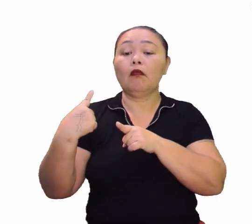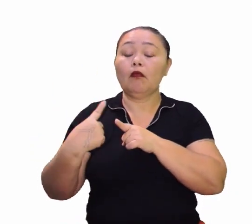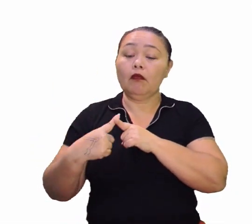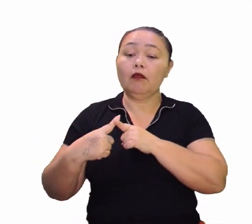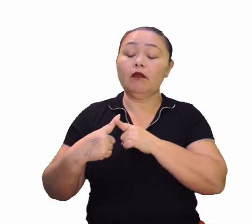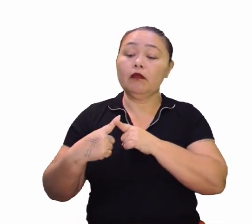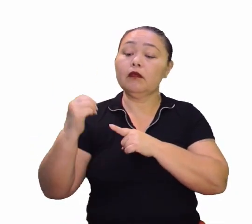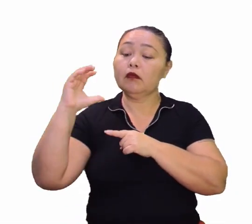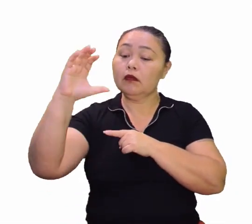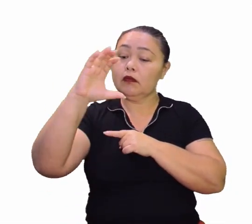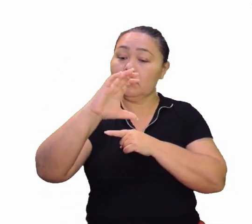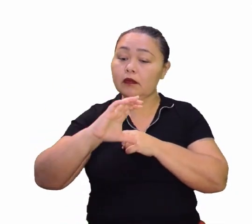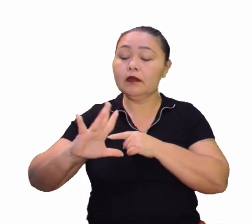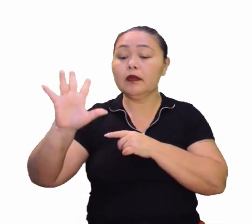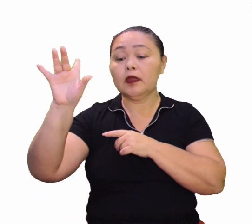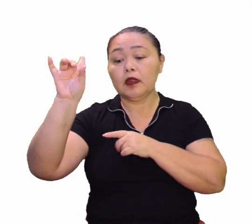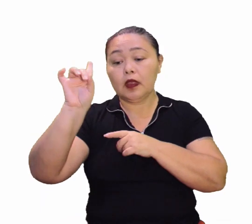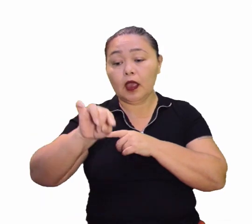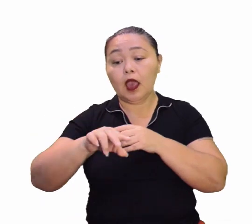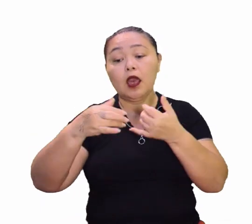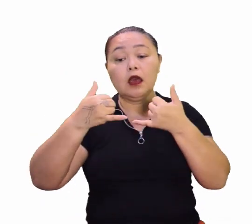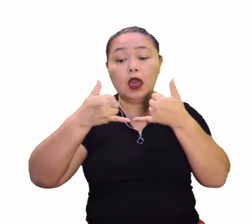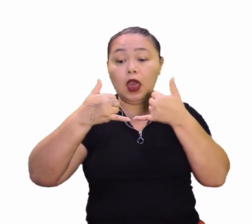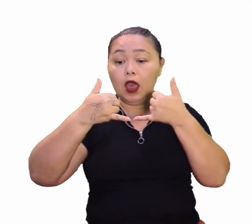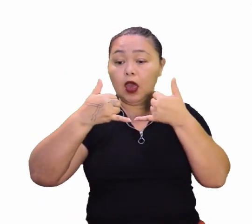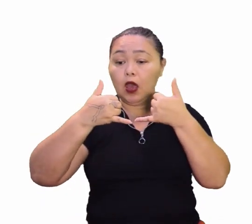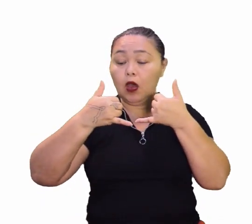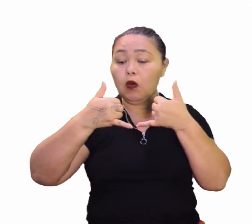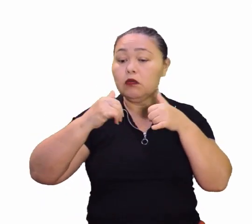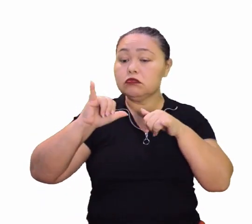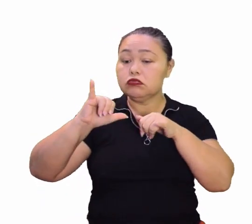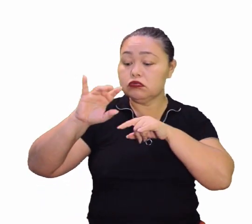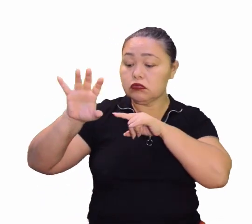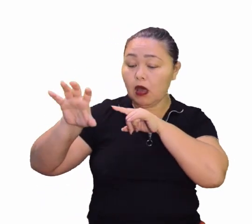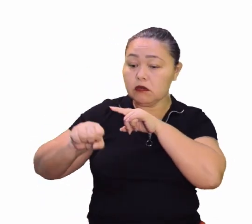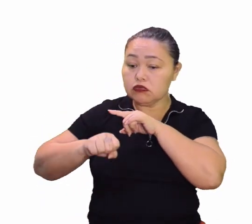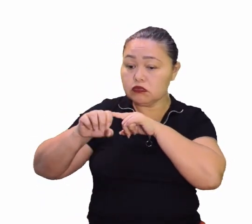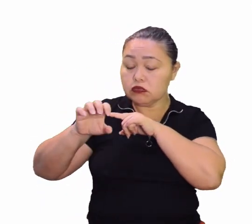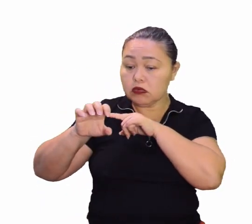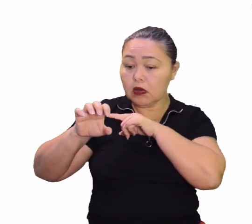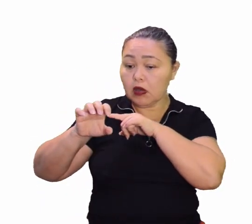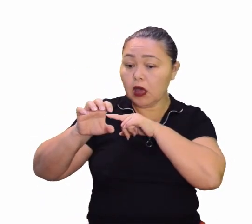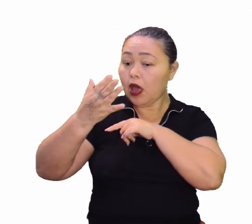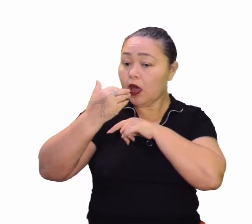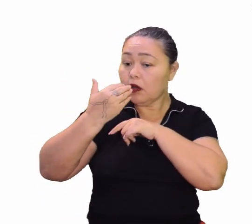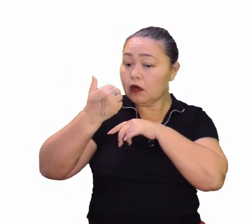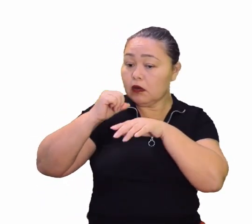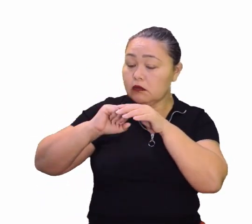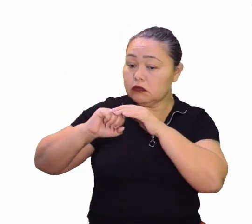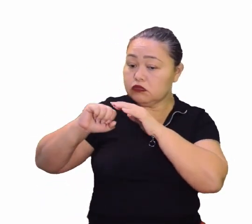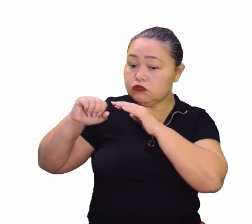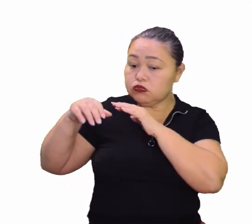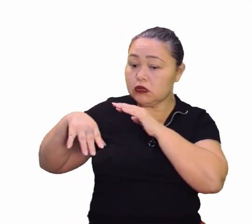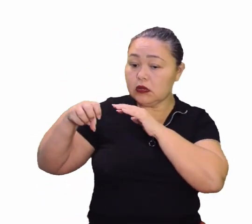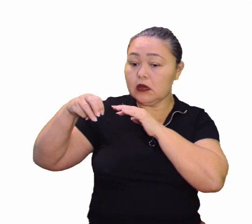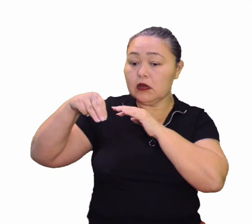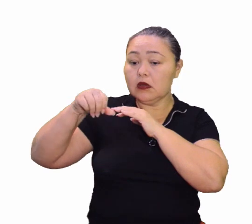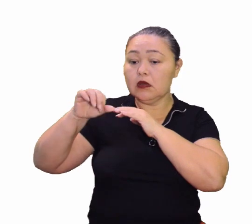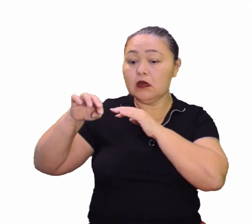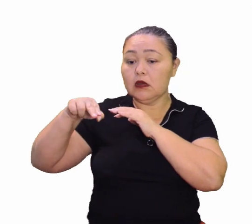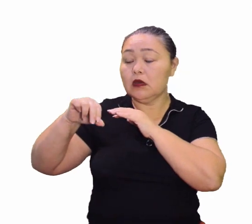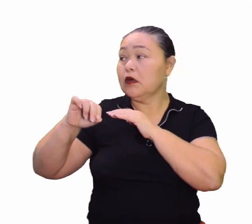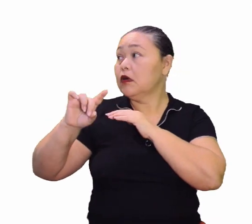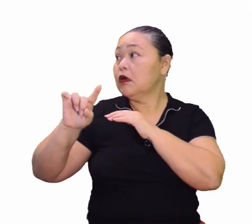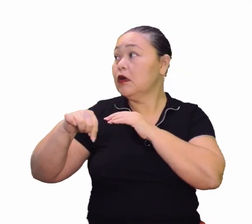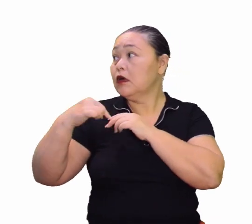Que é o boi. Exato. O boi come e depois ele vai lá, pum, solta o bichinho. E aí ele